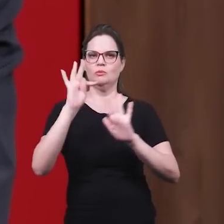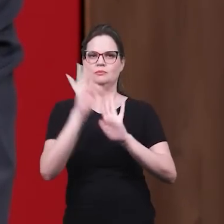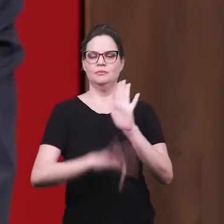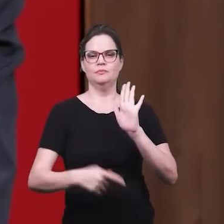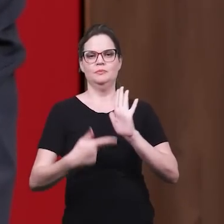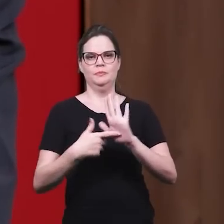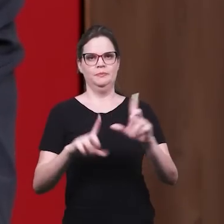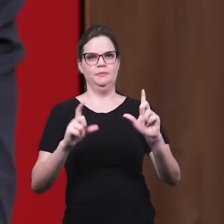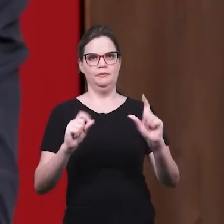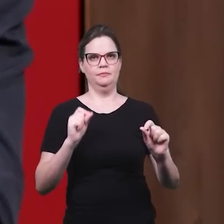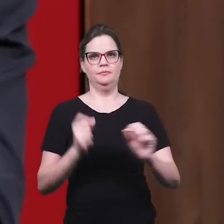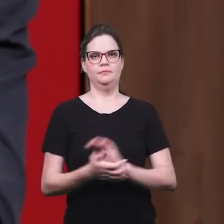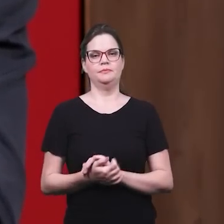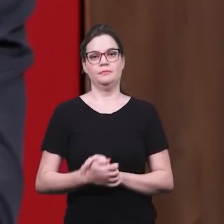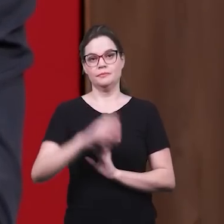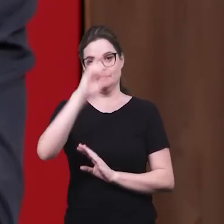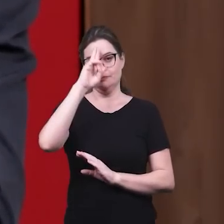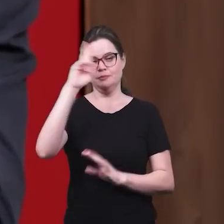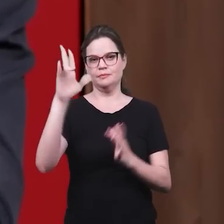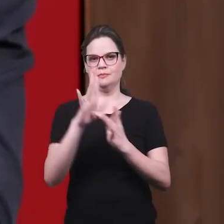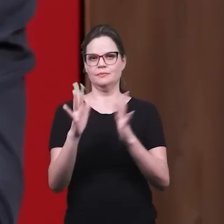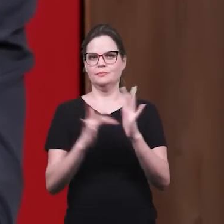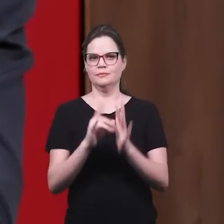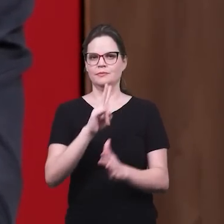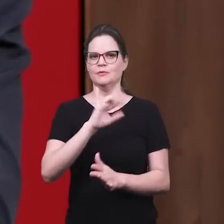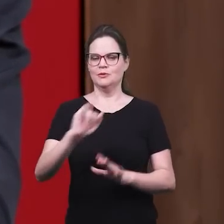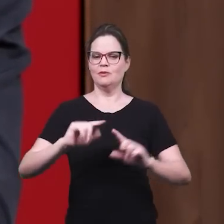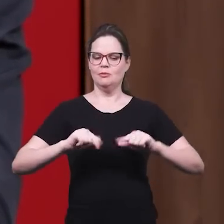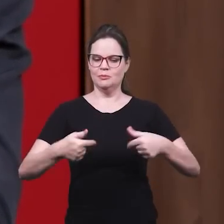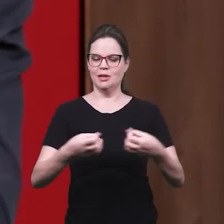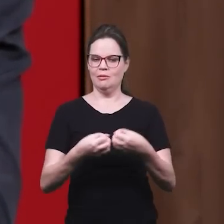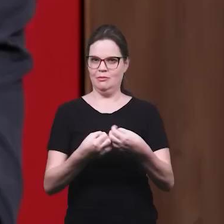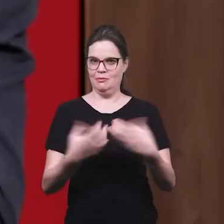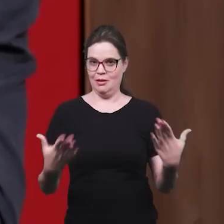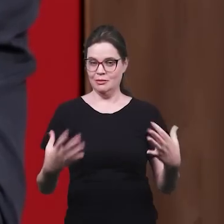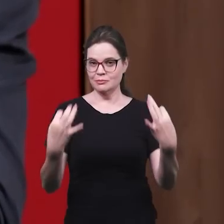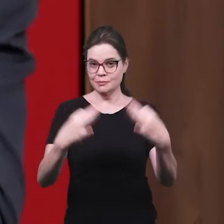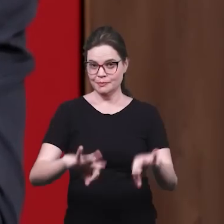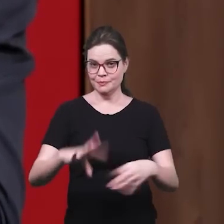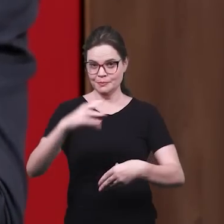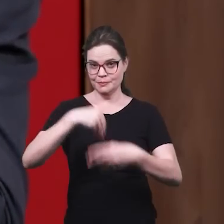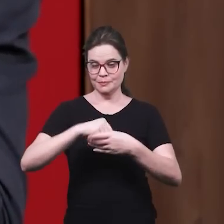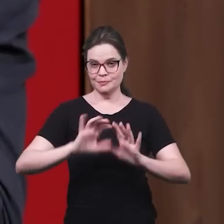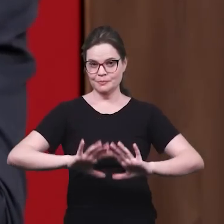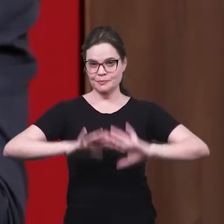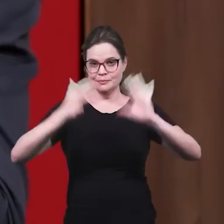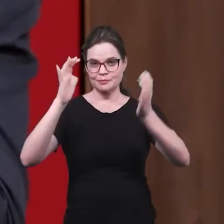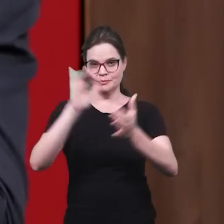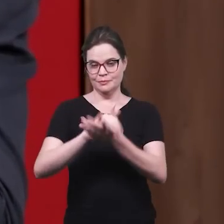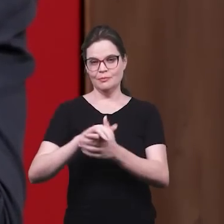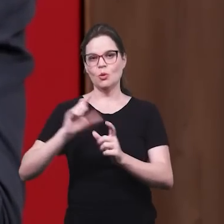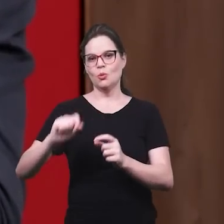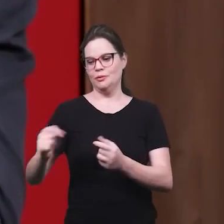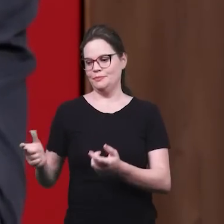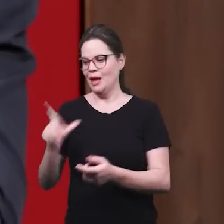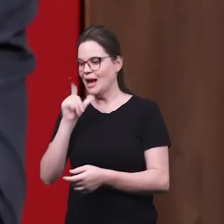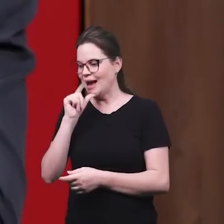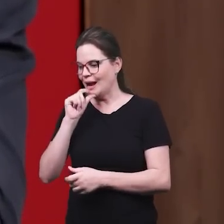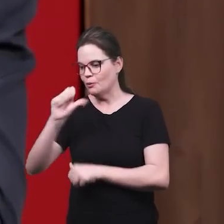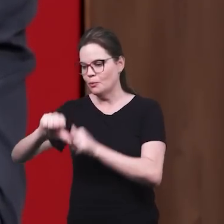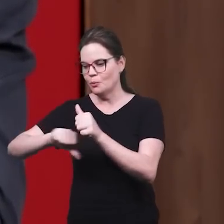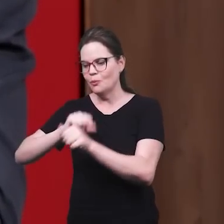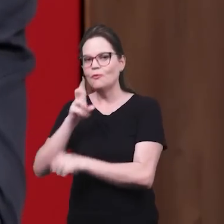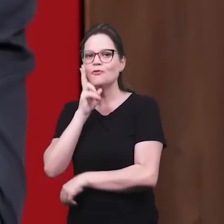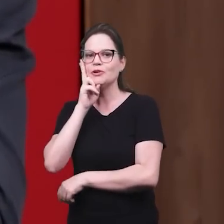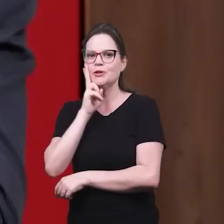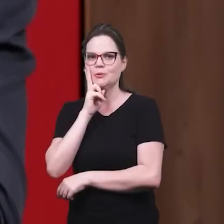informa. Então, o Senhor Jesus ele vai realizar esse milagre, né, da mudança, da transformação da água em vinho.